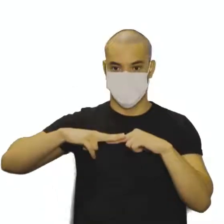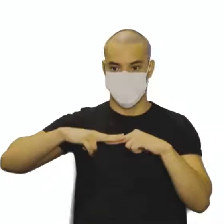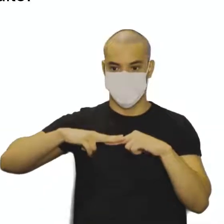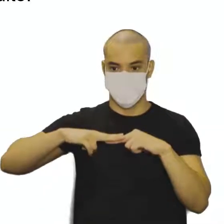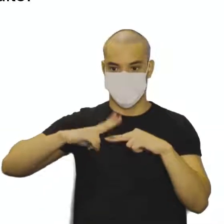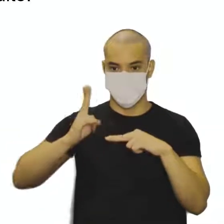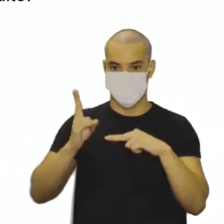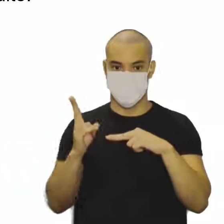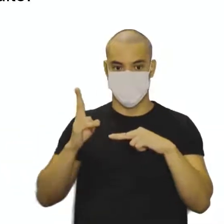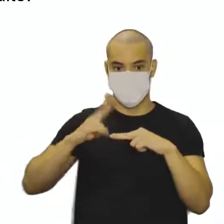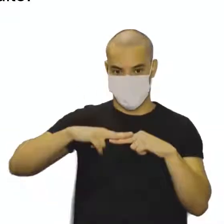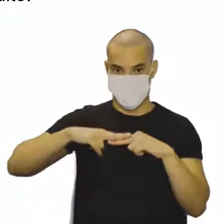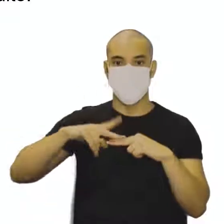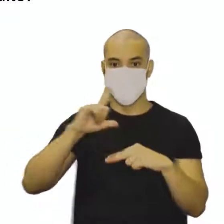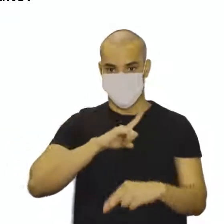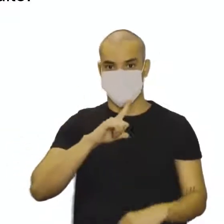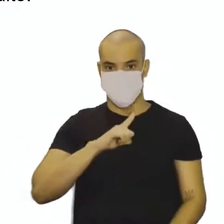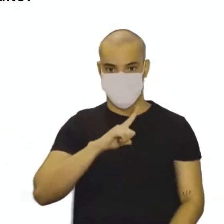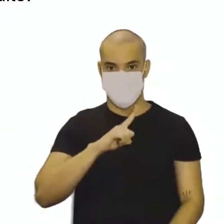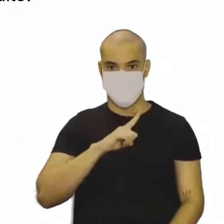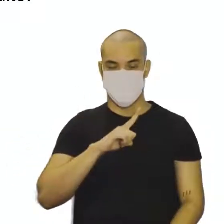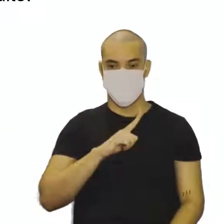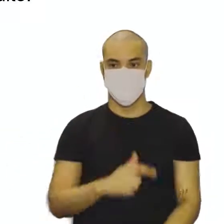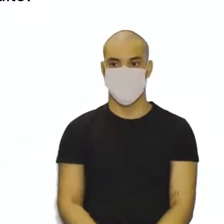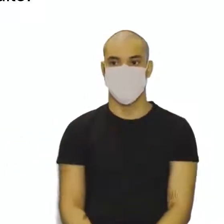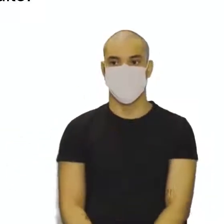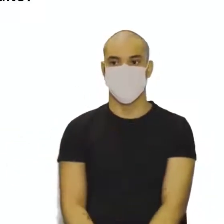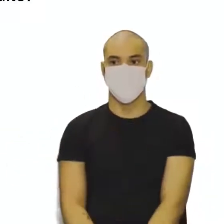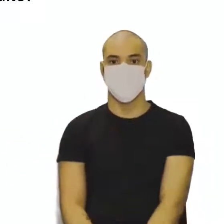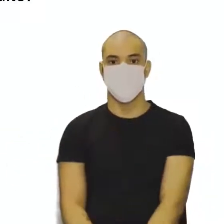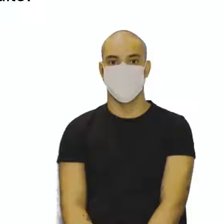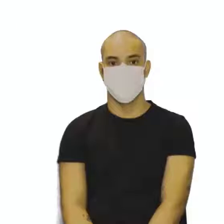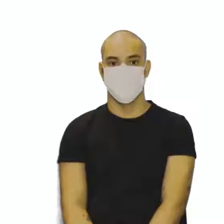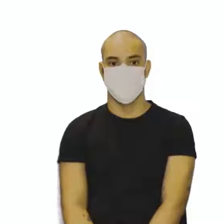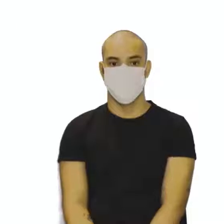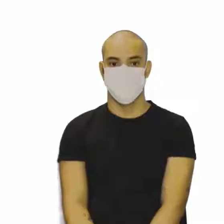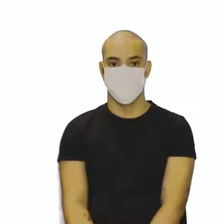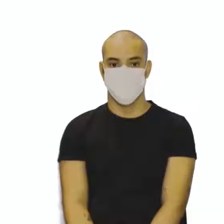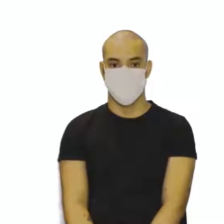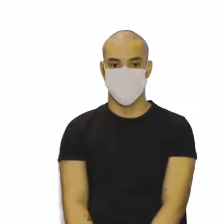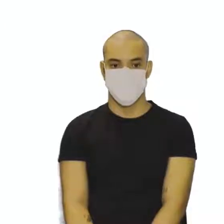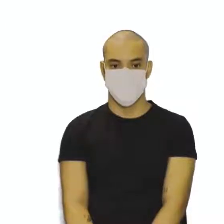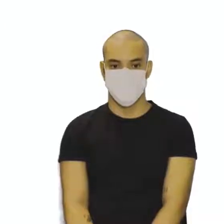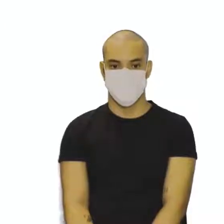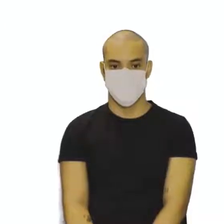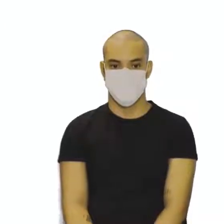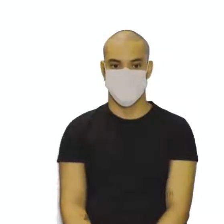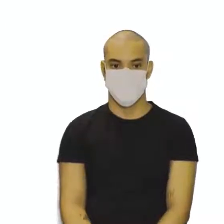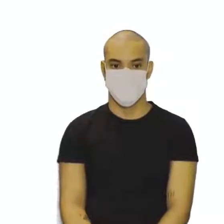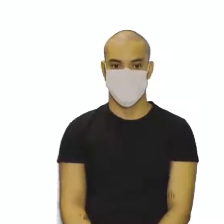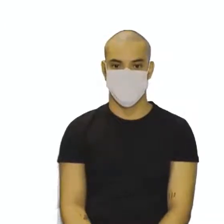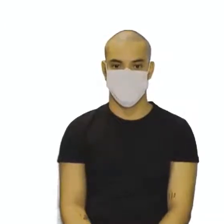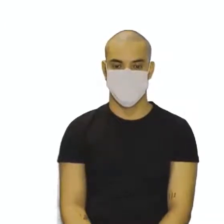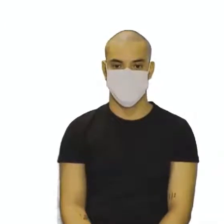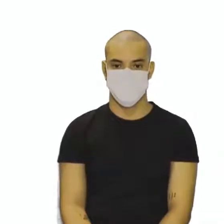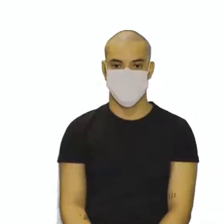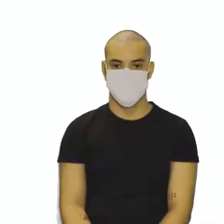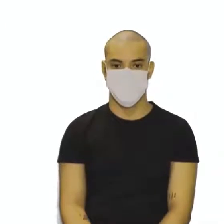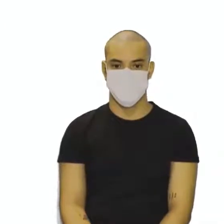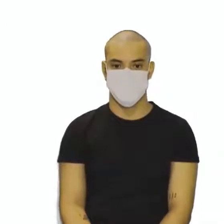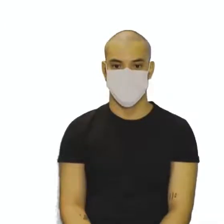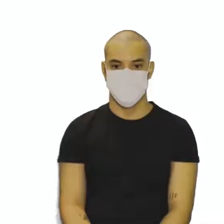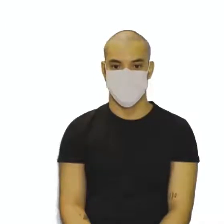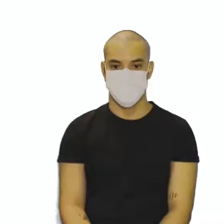ter passagem de corrente, entendendo? Então vamos pegar aqui, deixa eu voltar rapidinho. Ó, só para a gente